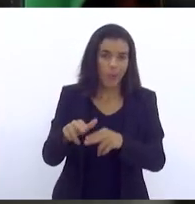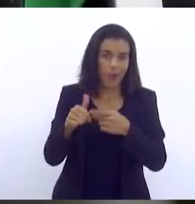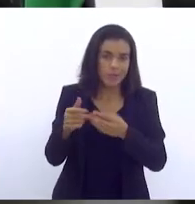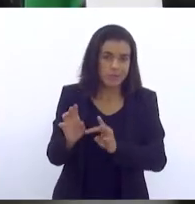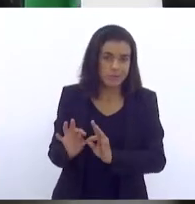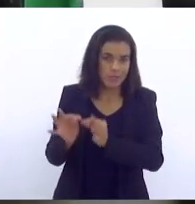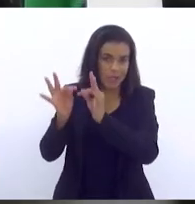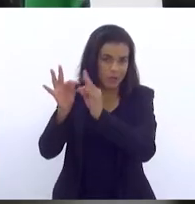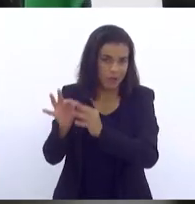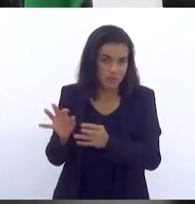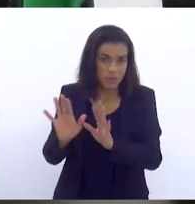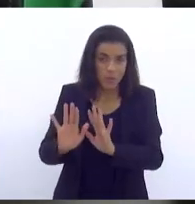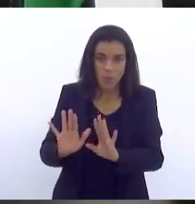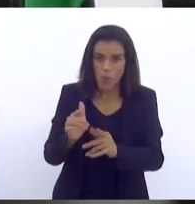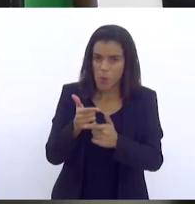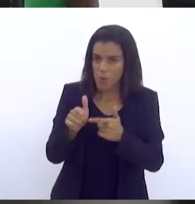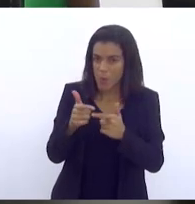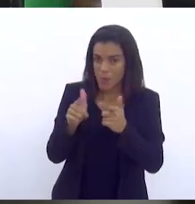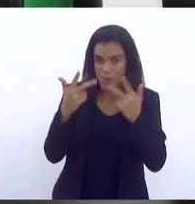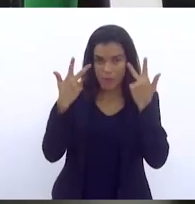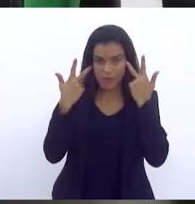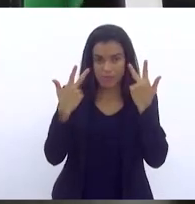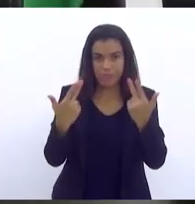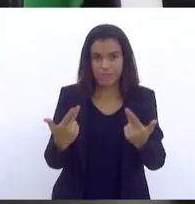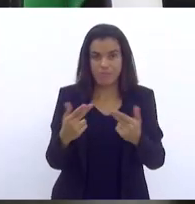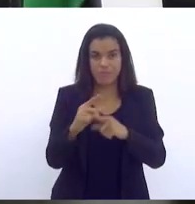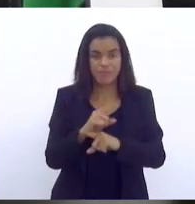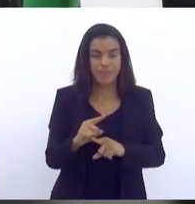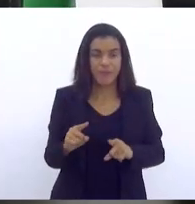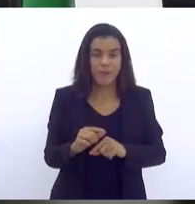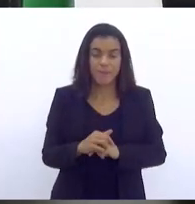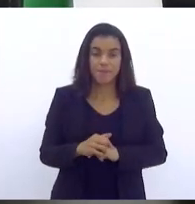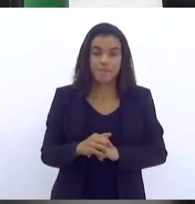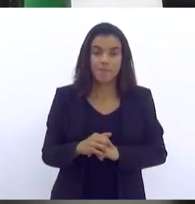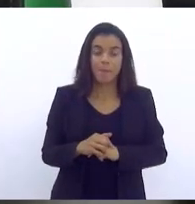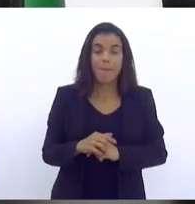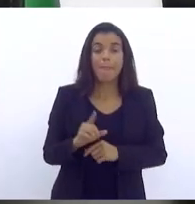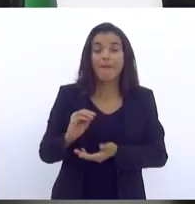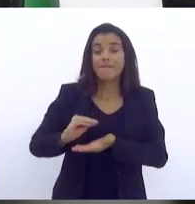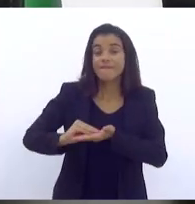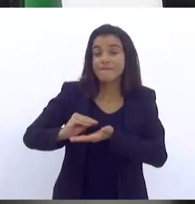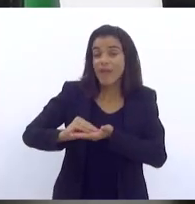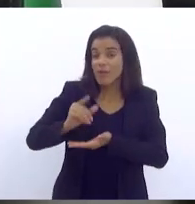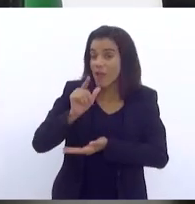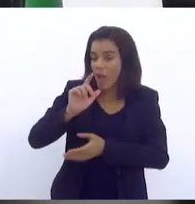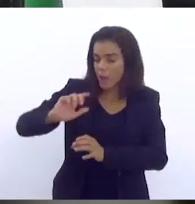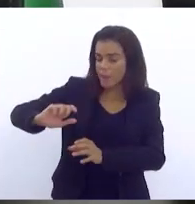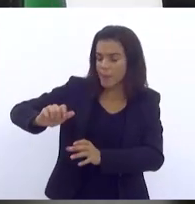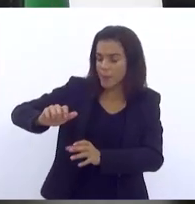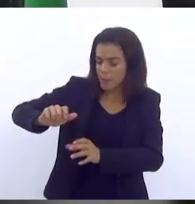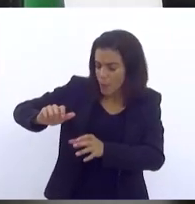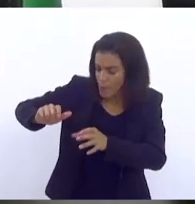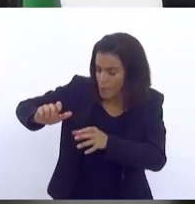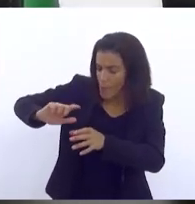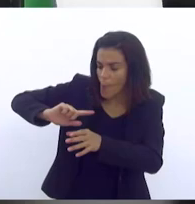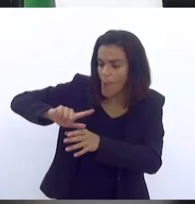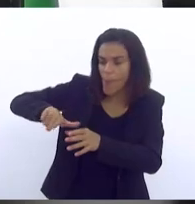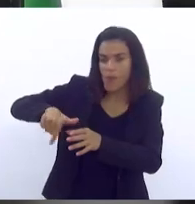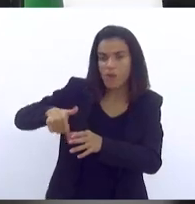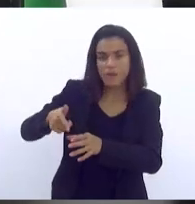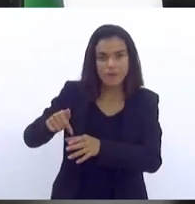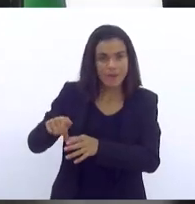avançamos não é um problema natural a ausência da água não é um problema que está